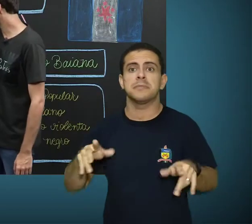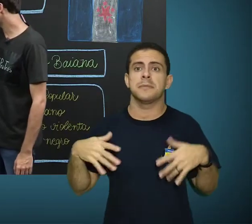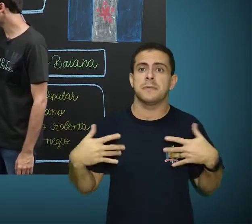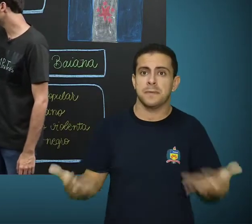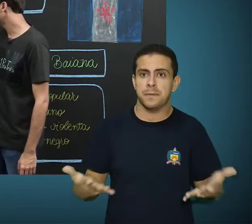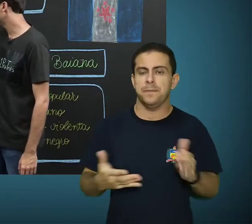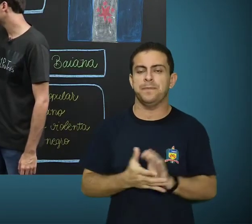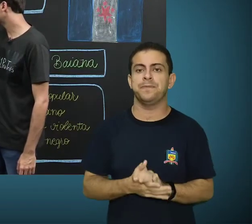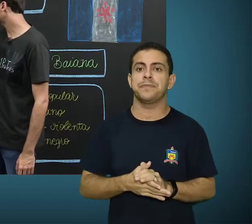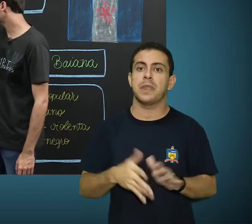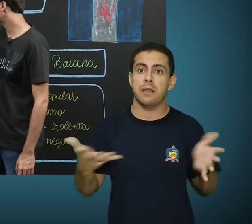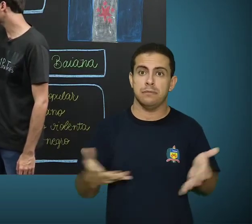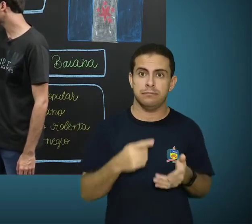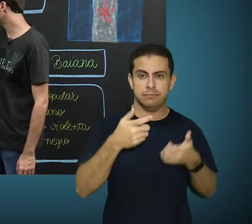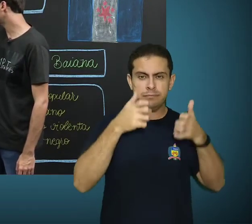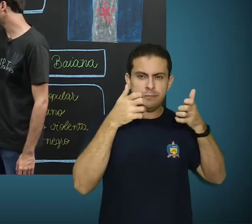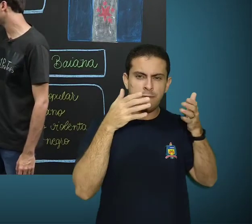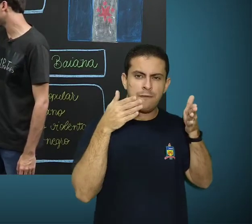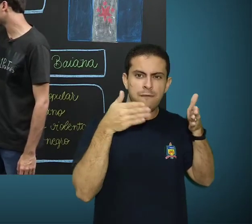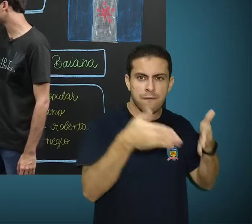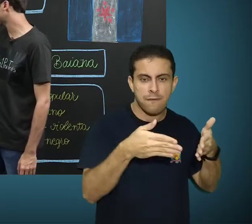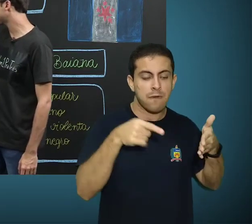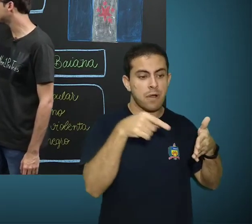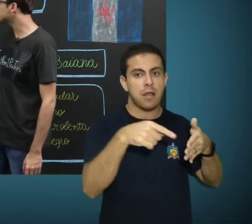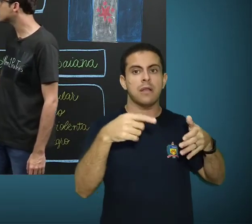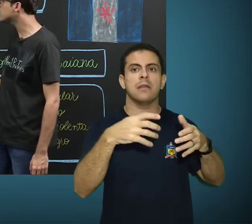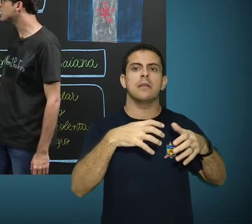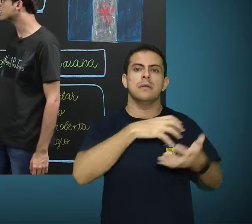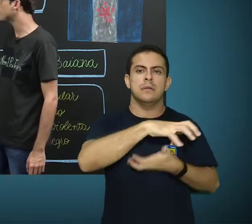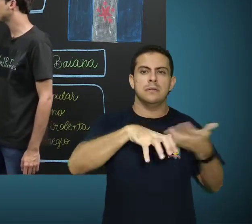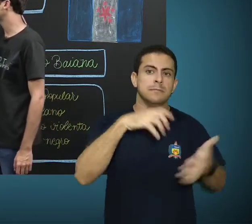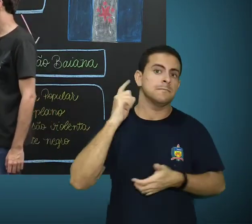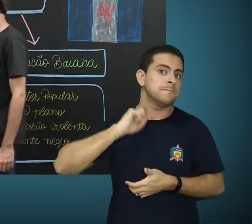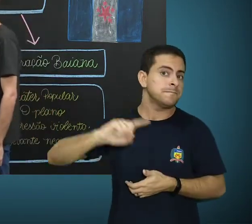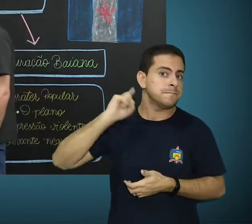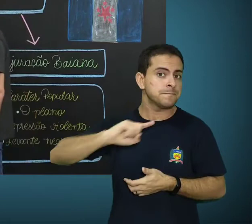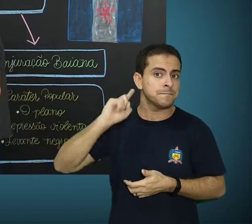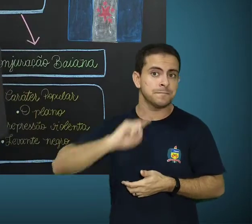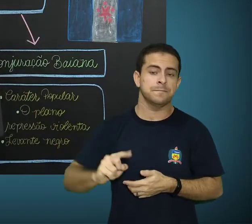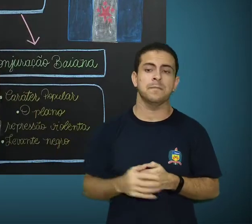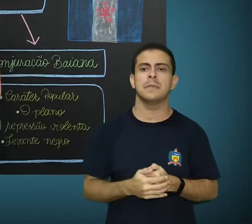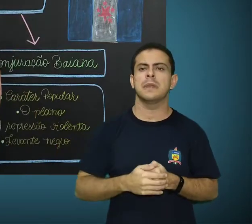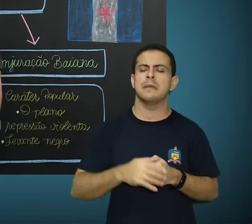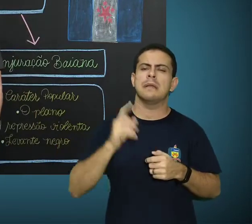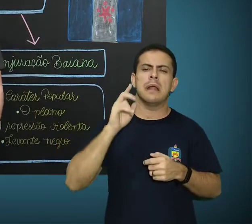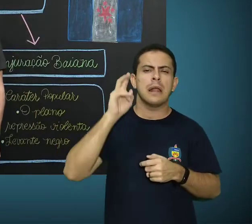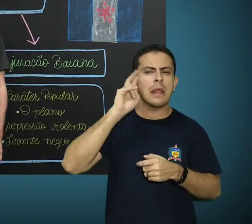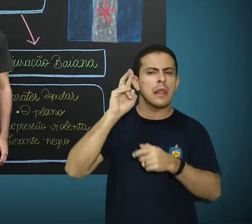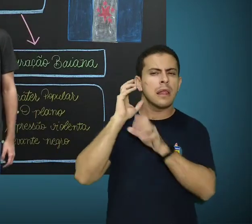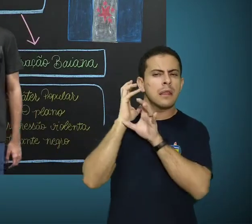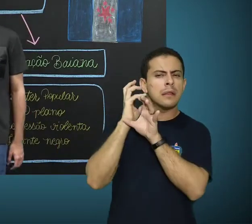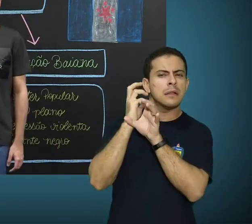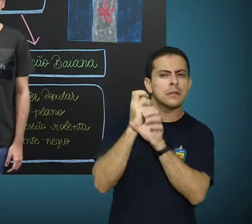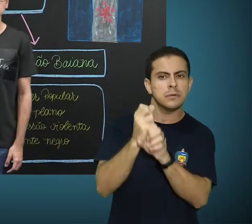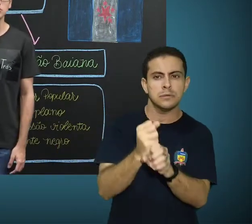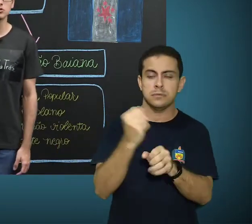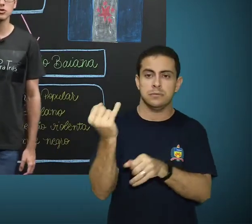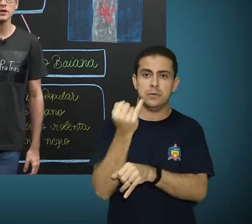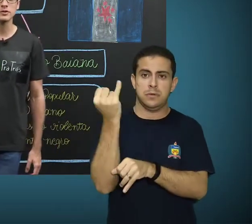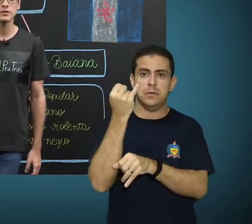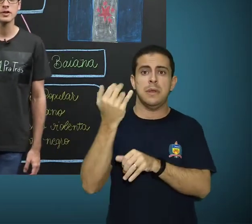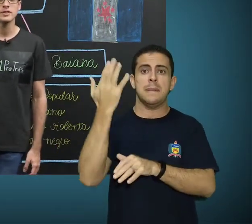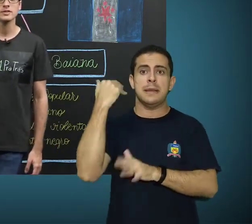falar um pouco da Conjuração Mineira, ou Inconfidência Mineira. Vale uma contextualização histórica importante. O